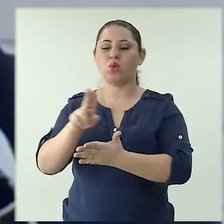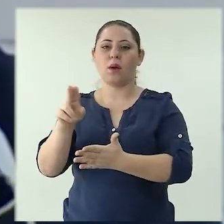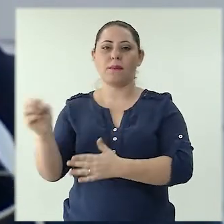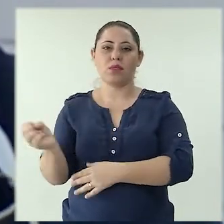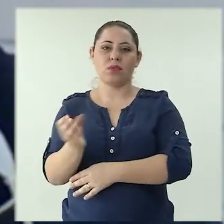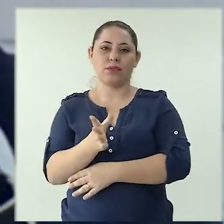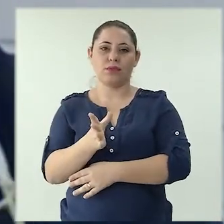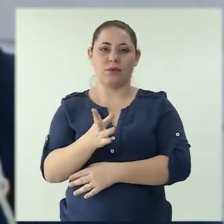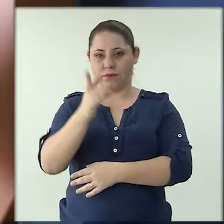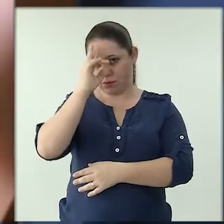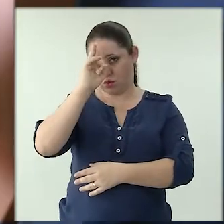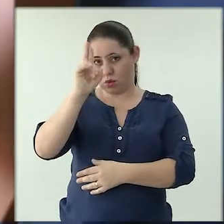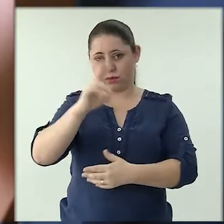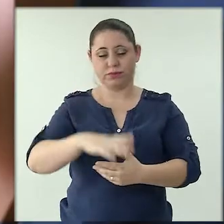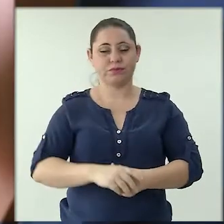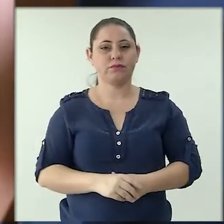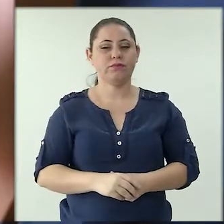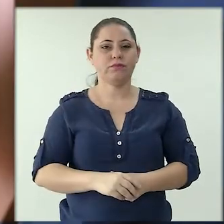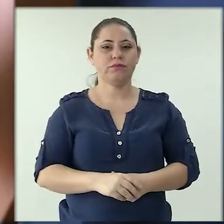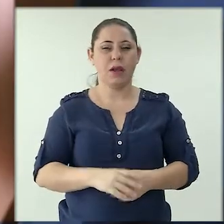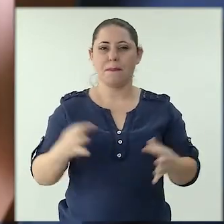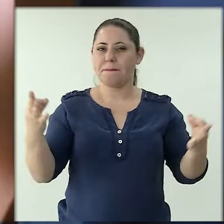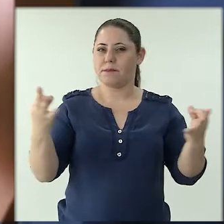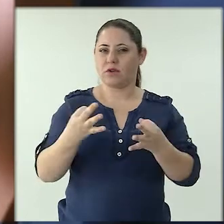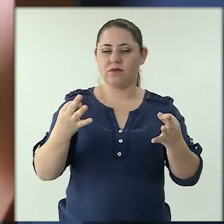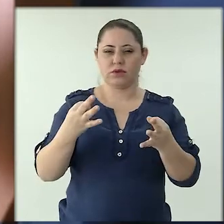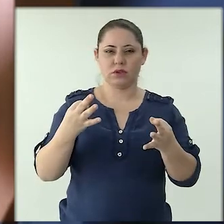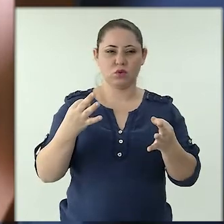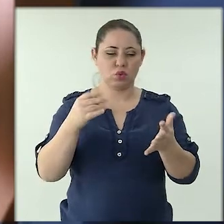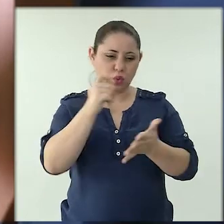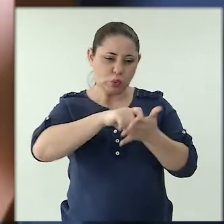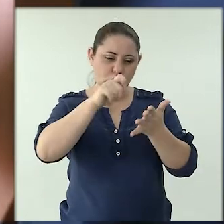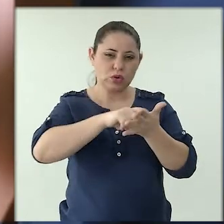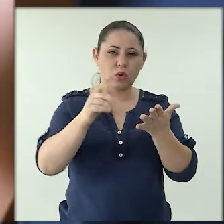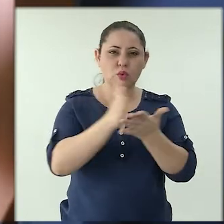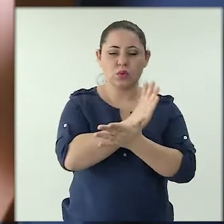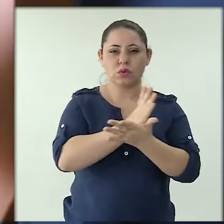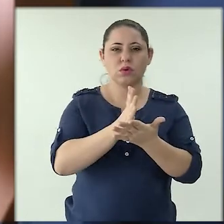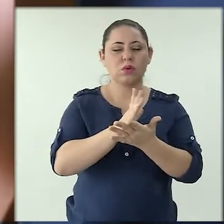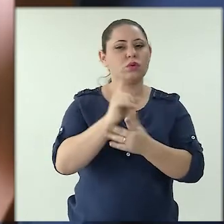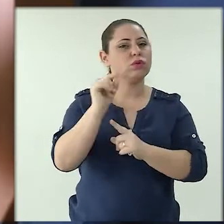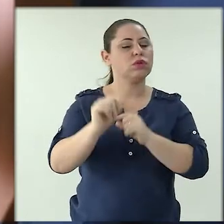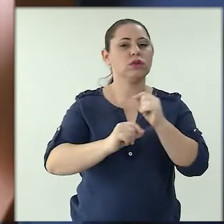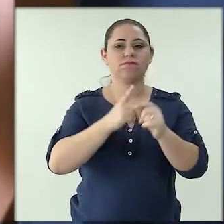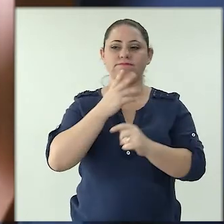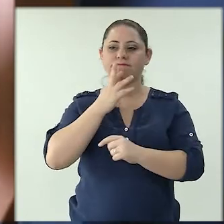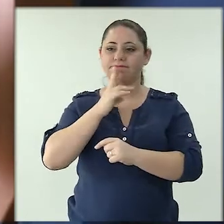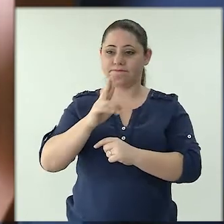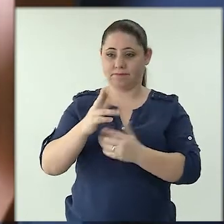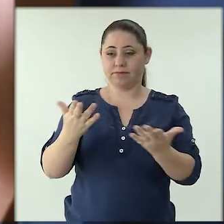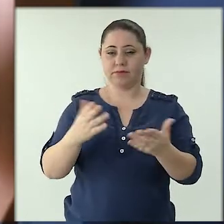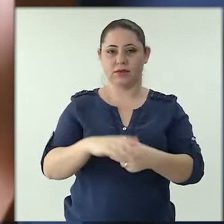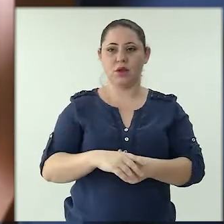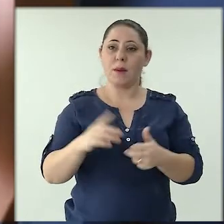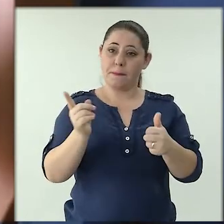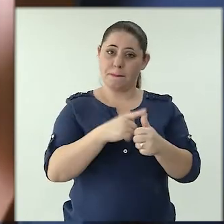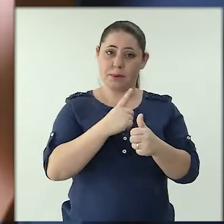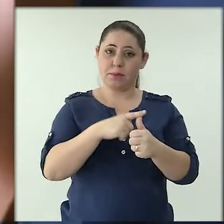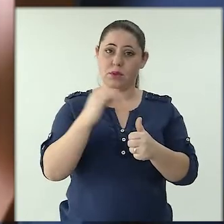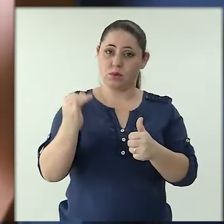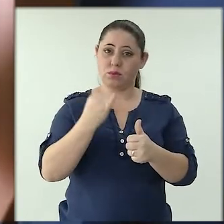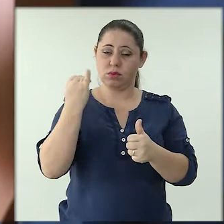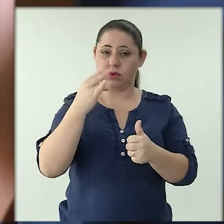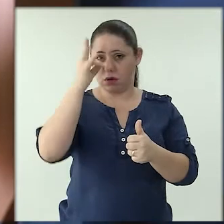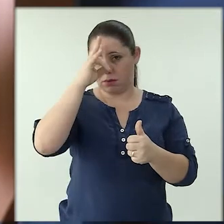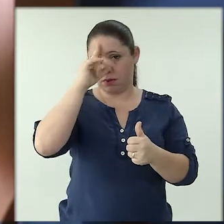imóvel. Perfeito, Bruno. Eu anotei aqui algumas considerações sobre essa resposta que você deu. Quer dizer, a primeira coisa